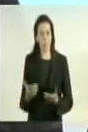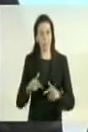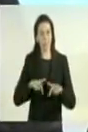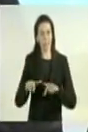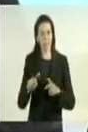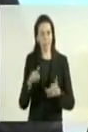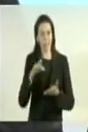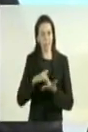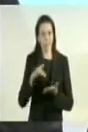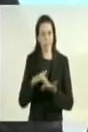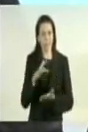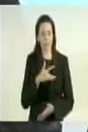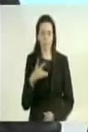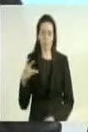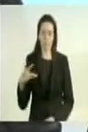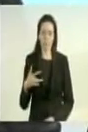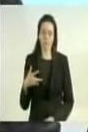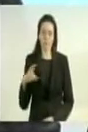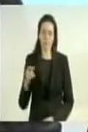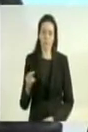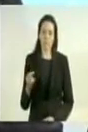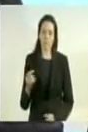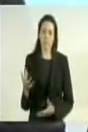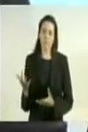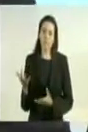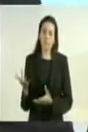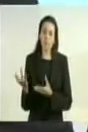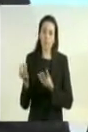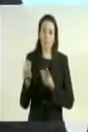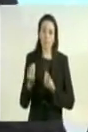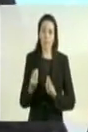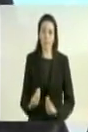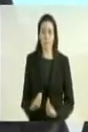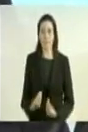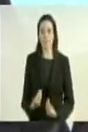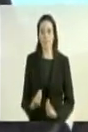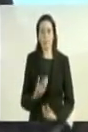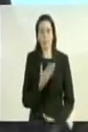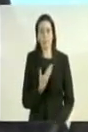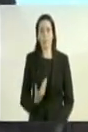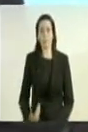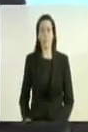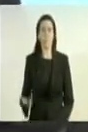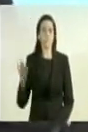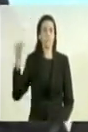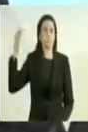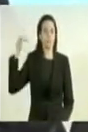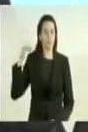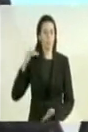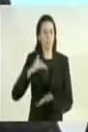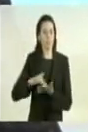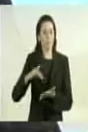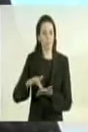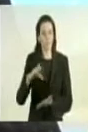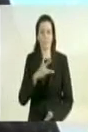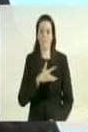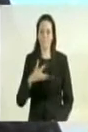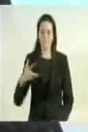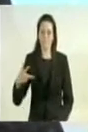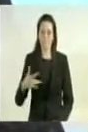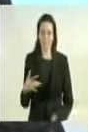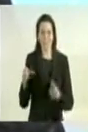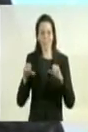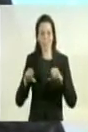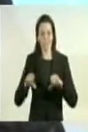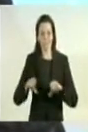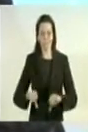secretário Ricardo Moura, e não preciso falar do Ricardo Moura aqui, das qualidades dele com relação